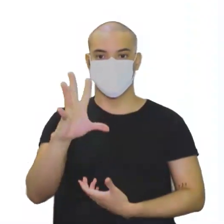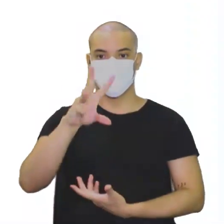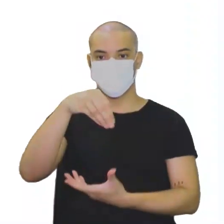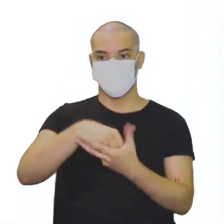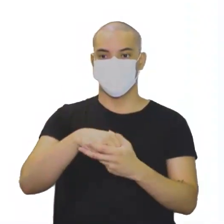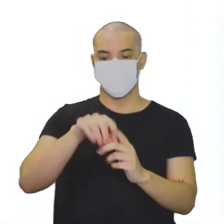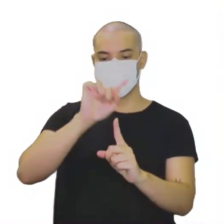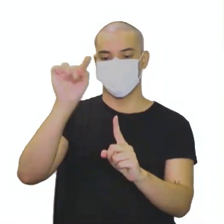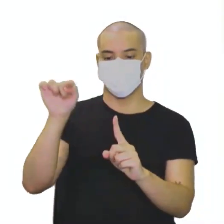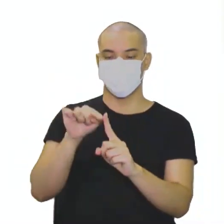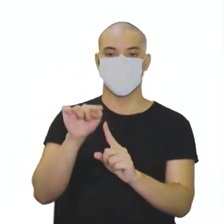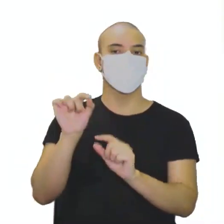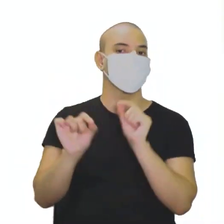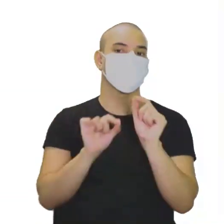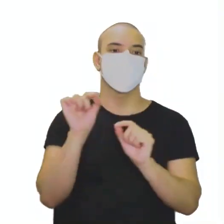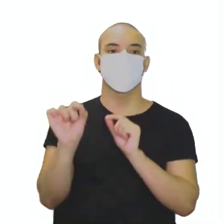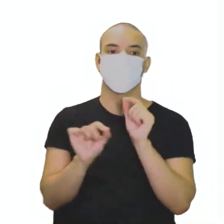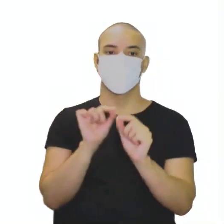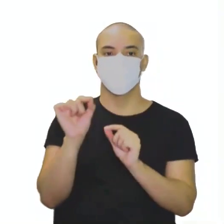o intuito de